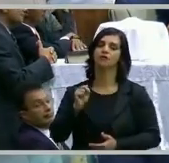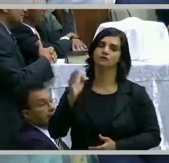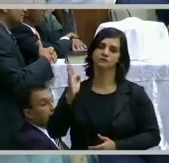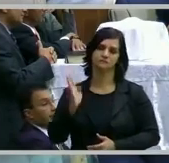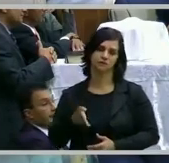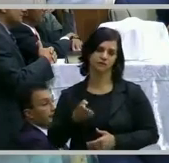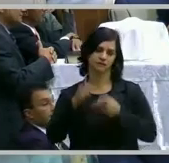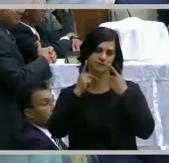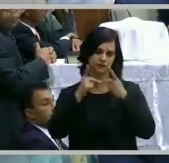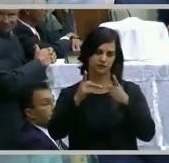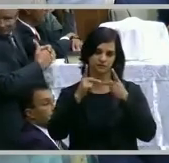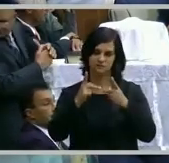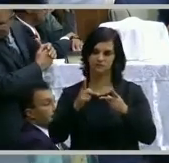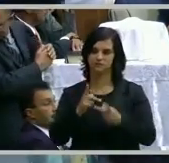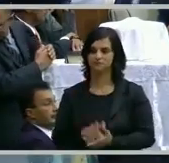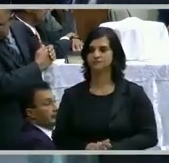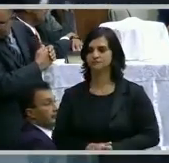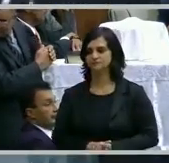a Deus.